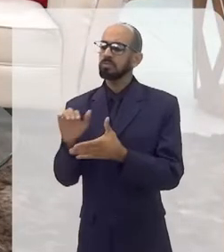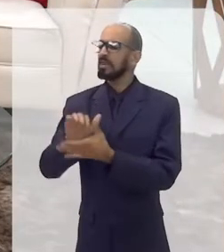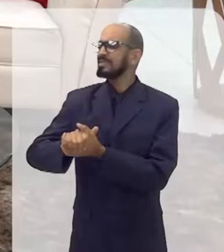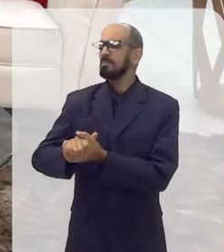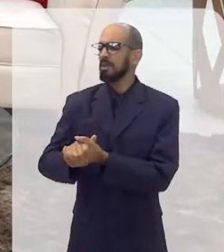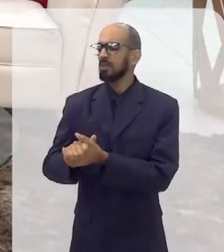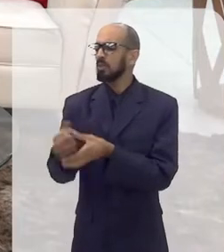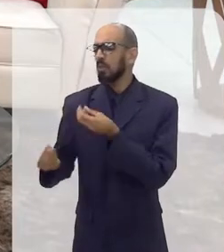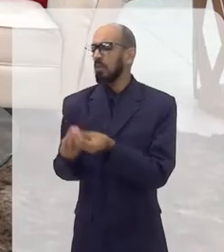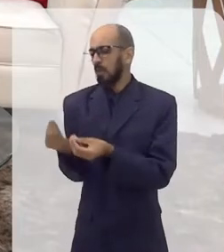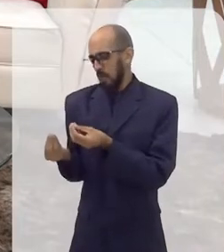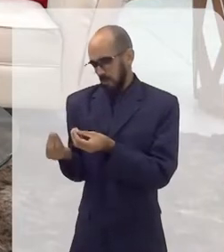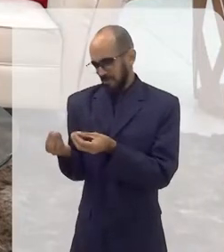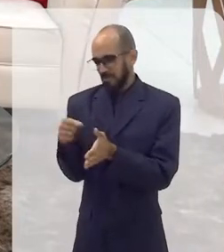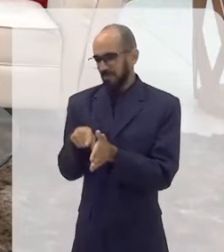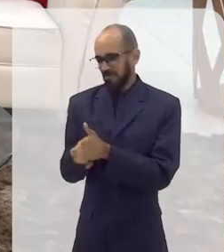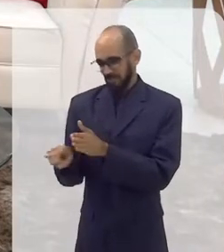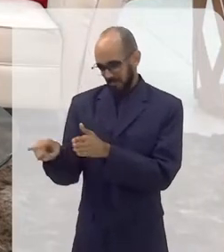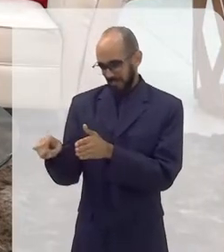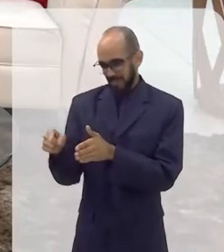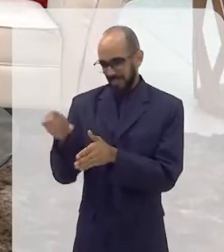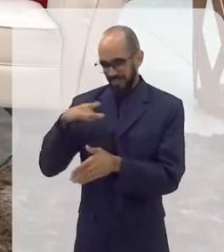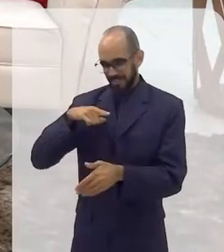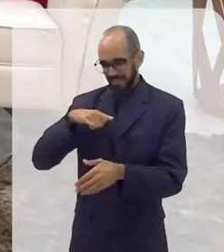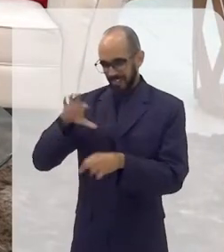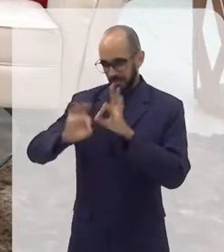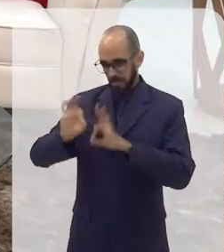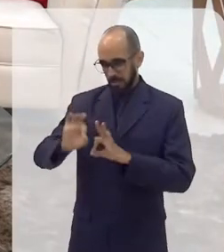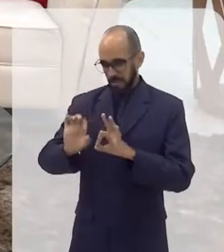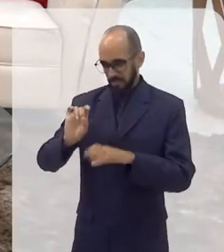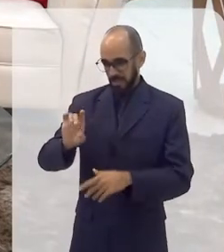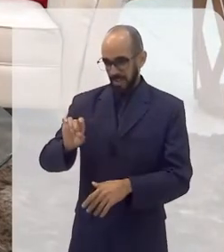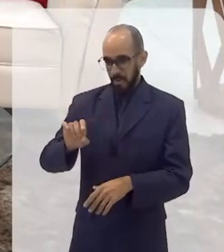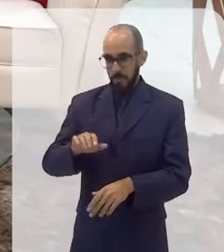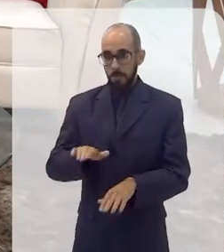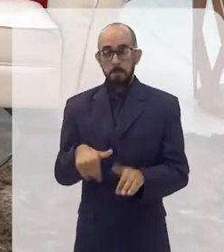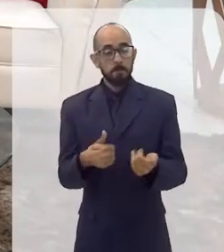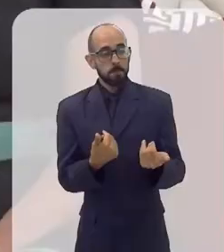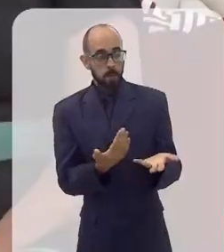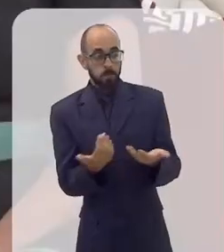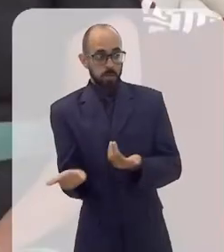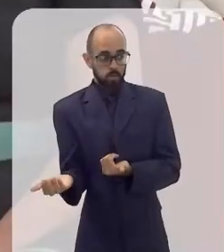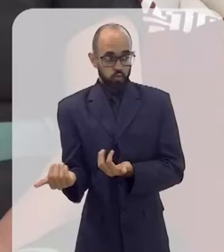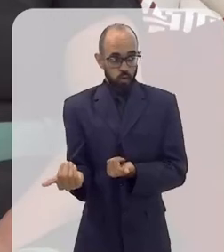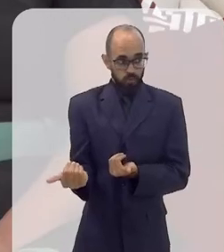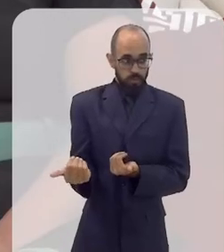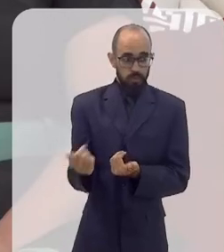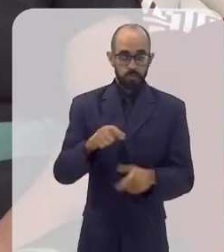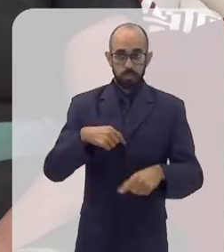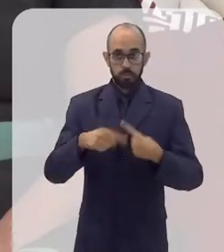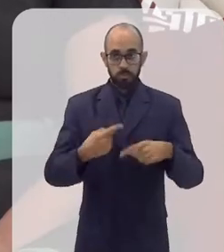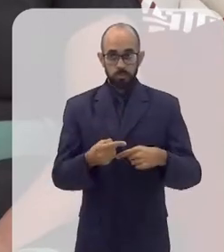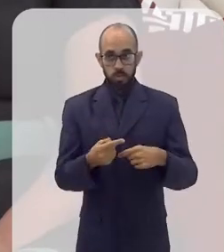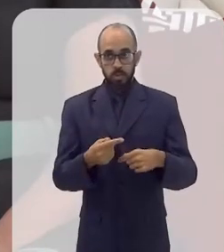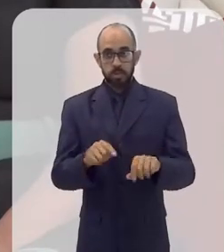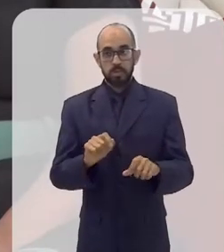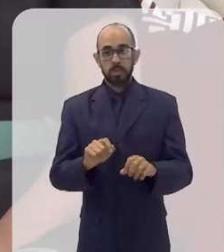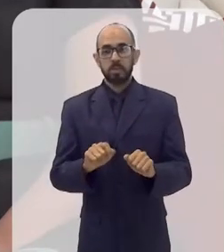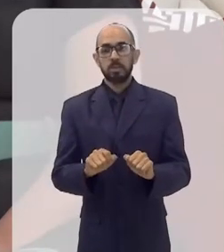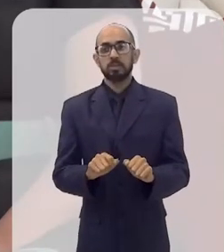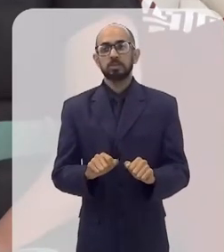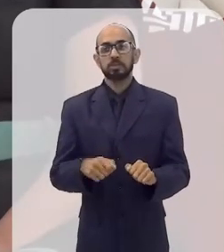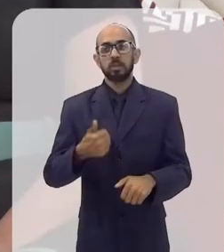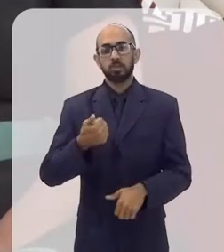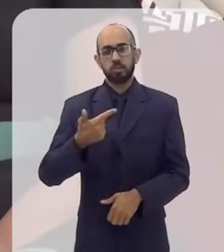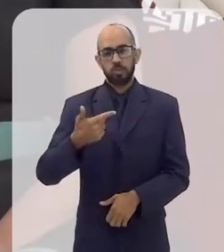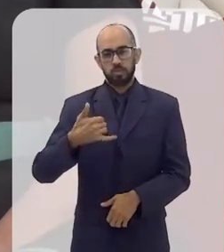para se casar, existe alguma preparação especial? Então, para os jovens... depois que eles saem